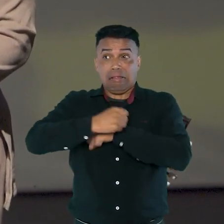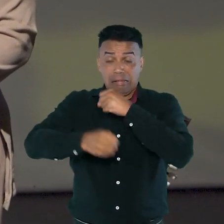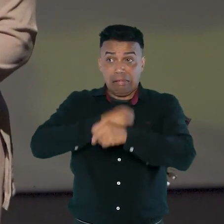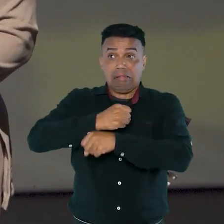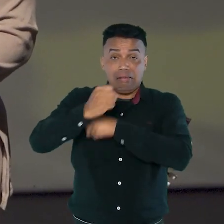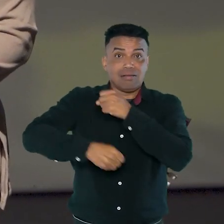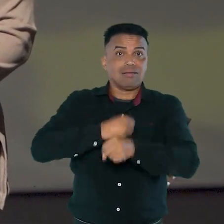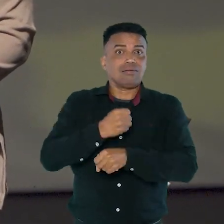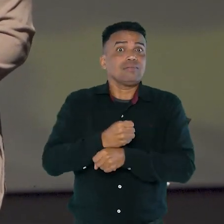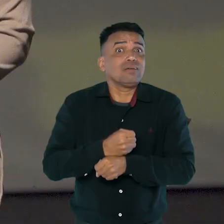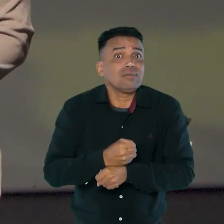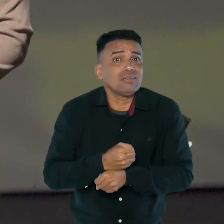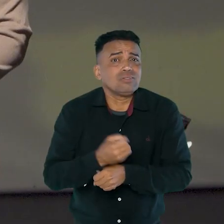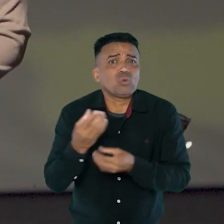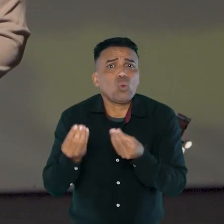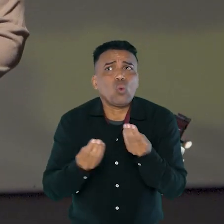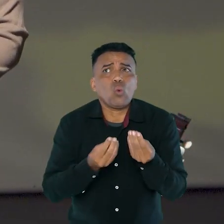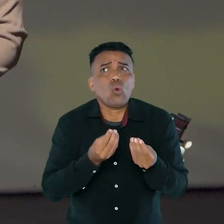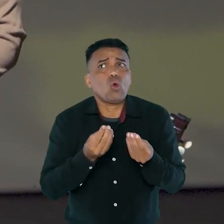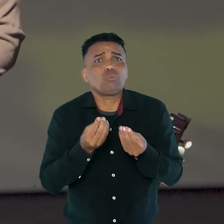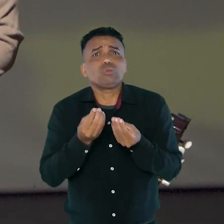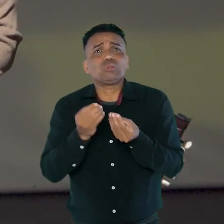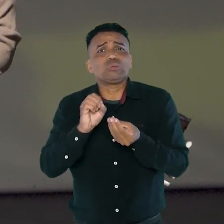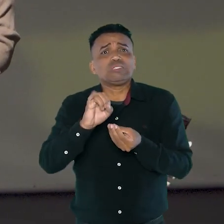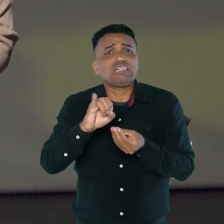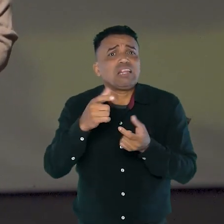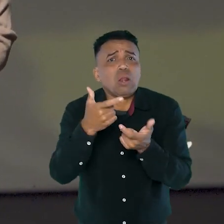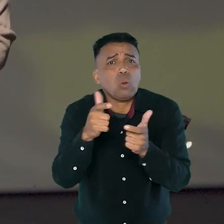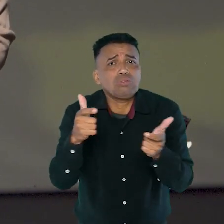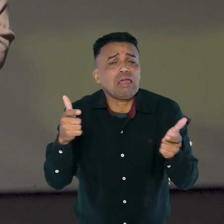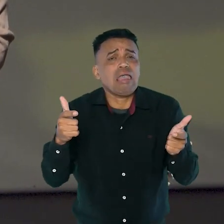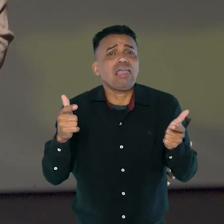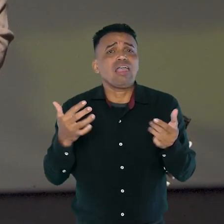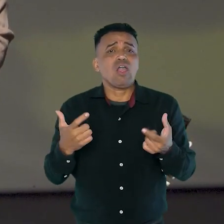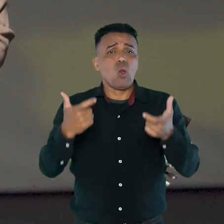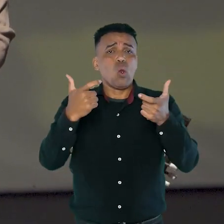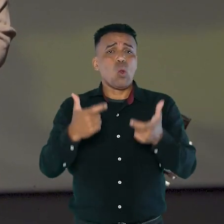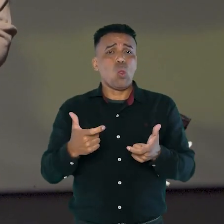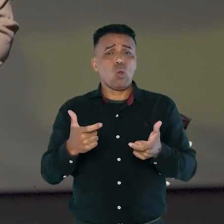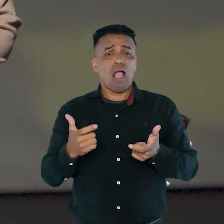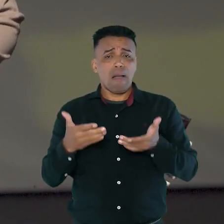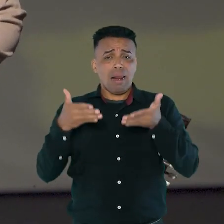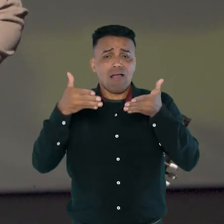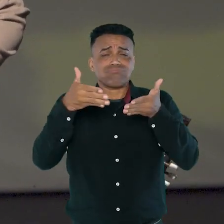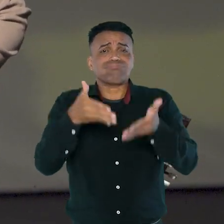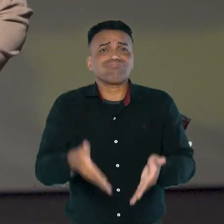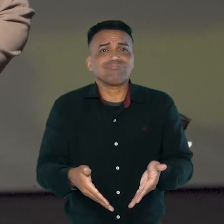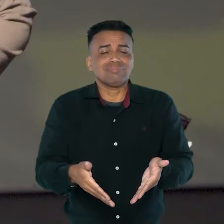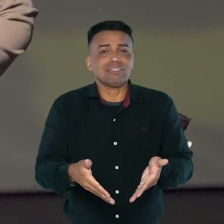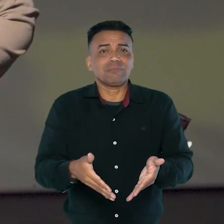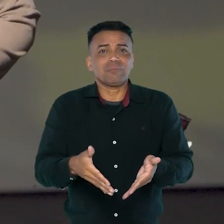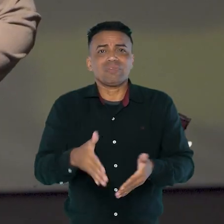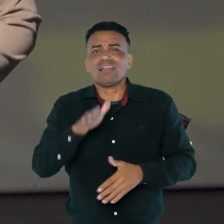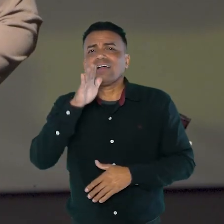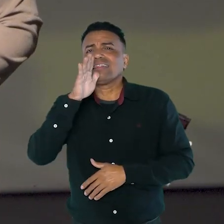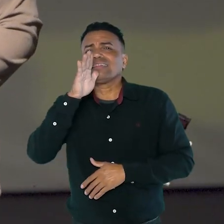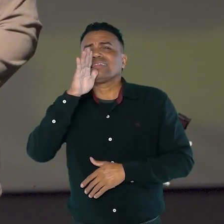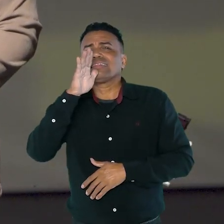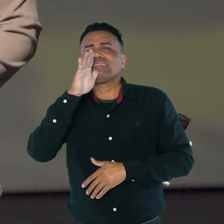como se não existisse chegada. Na tarde